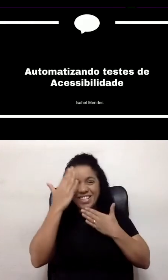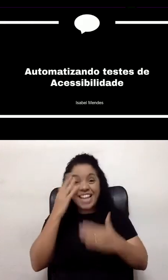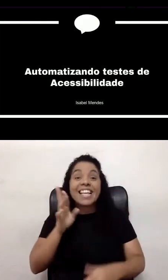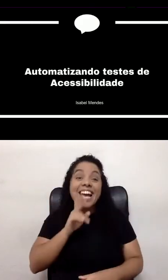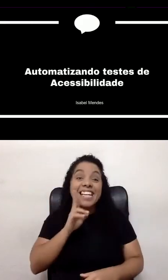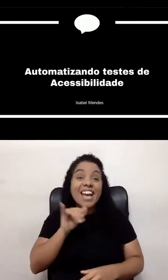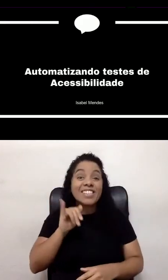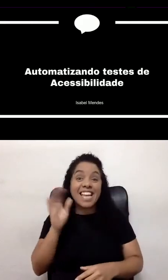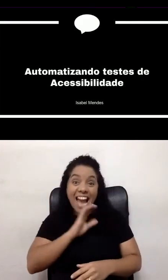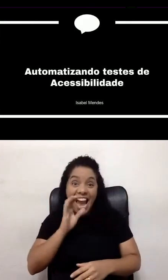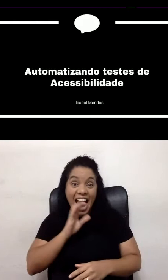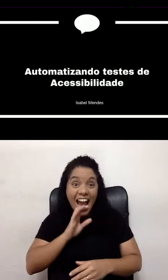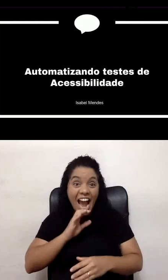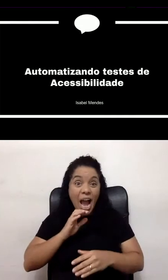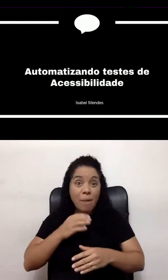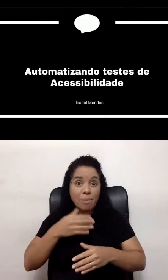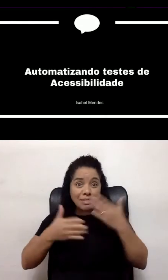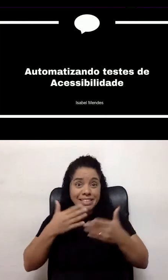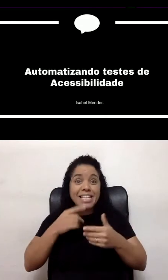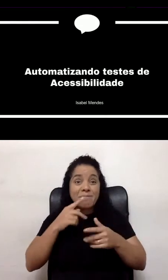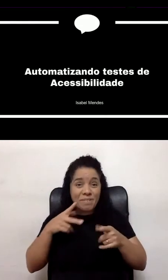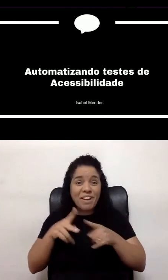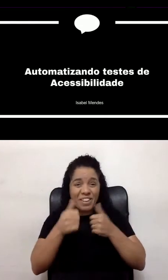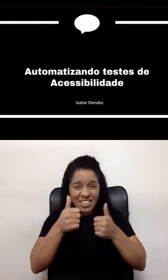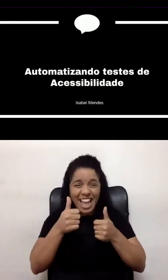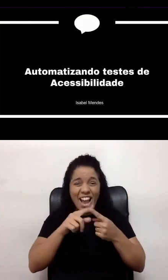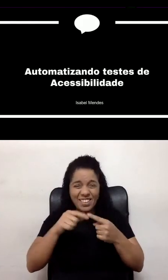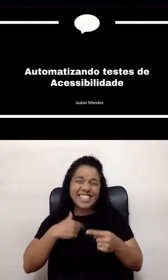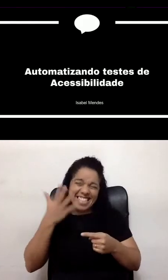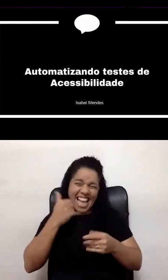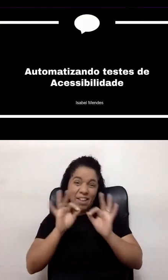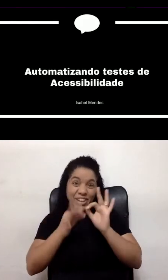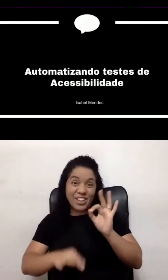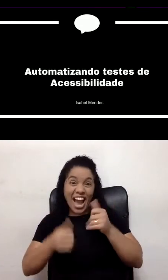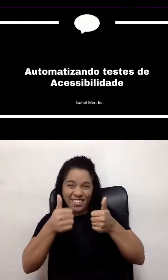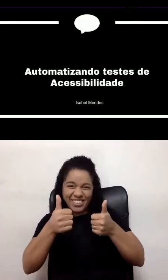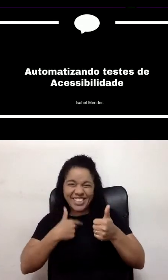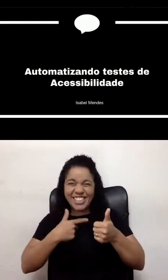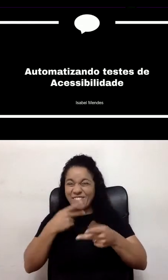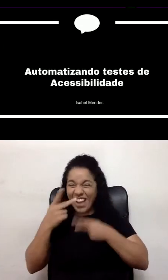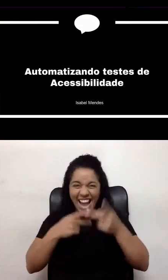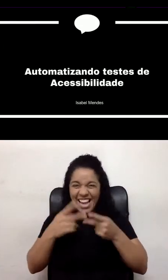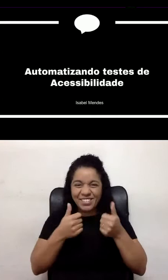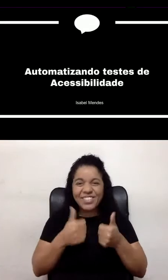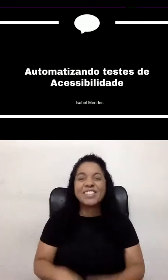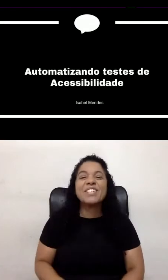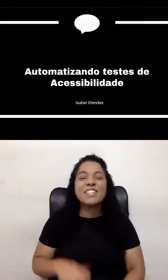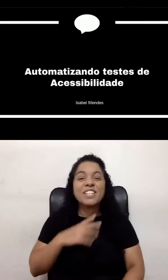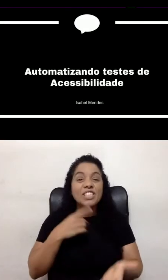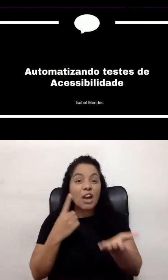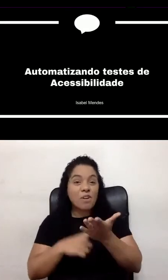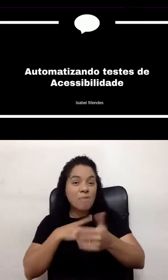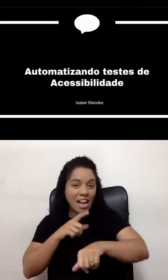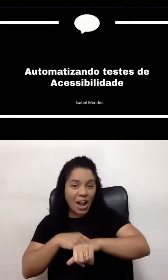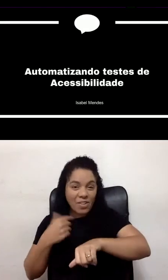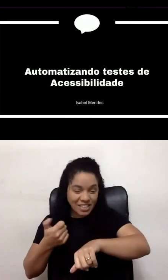estiver falando muito rápido, por favor, me interrompa, que você sabe que eu falo rápido e falo pra caramba. Só vou marcar um tempinho